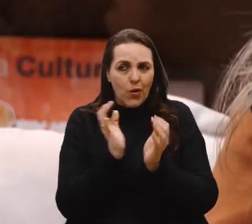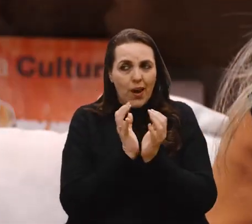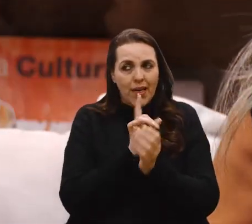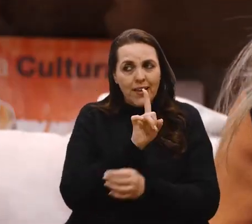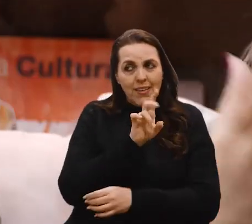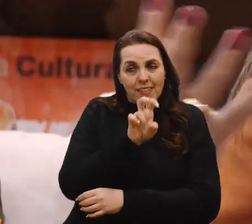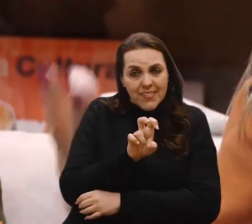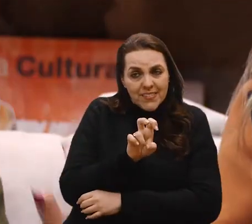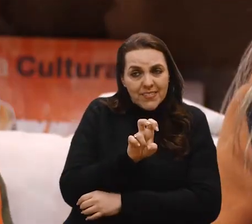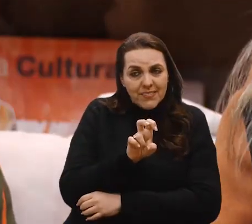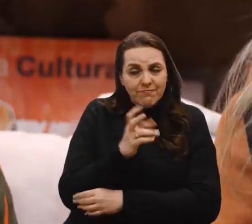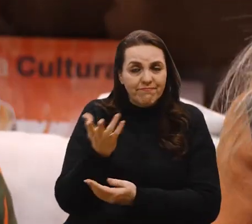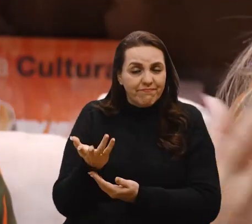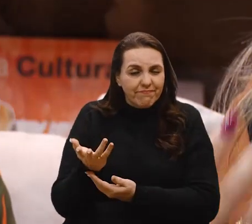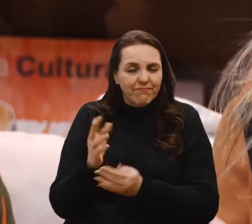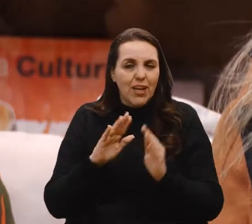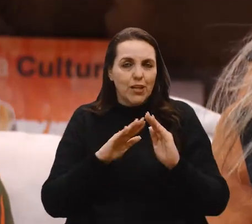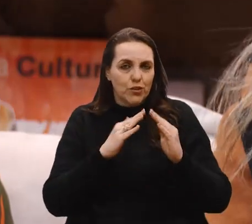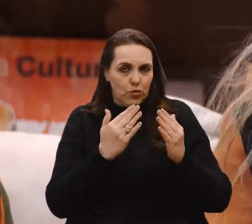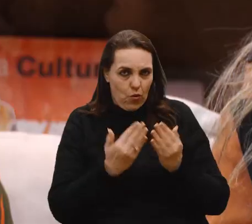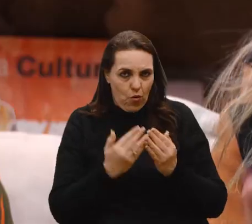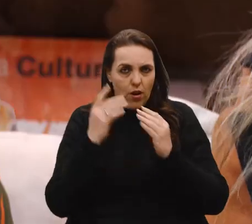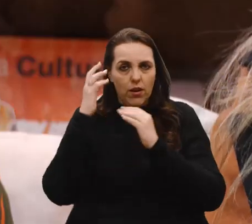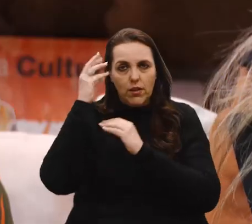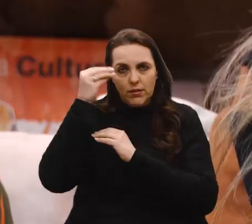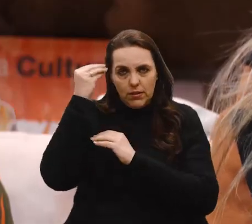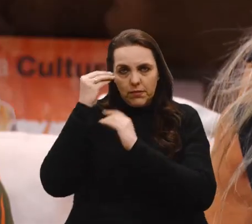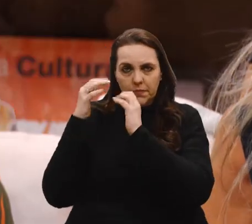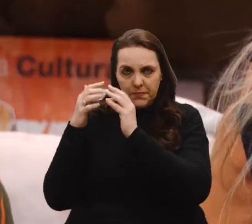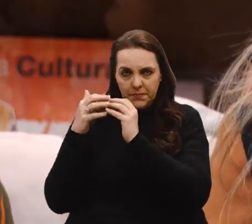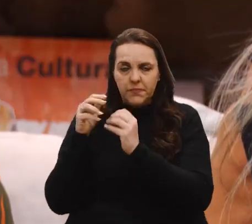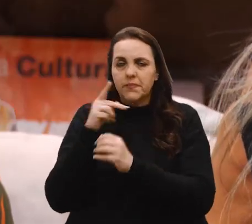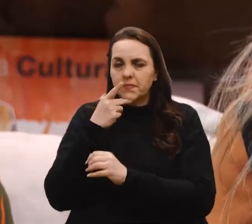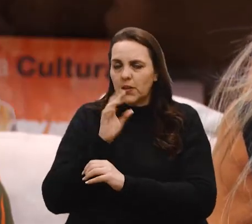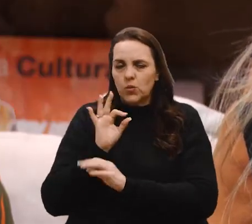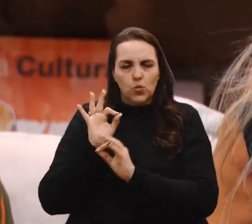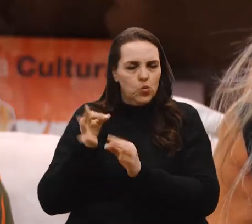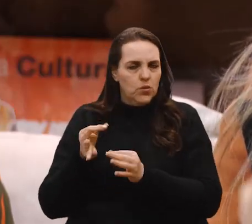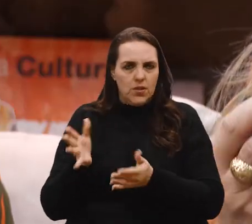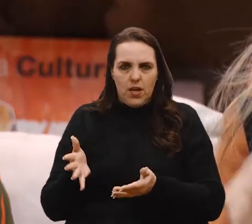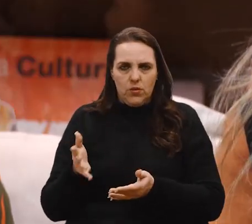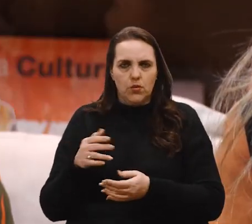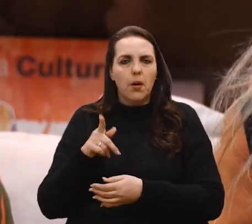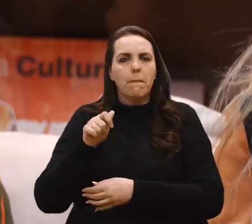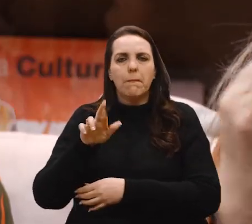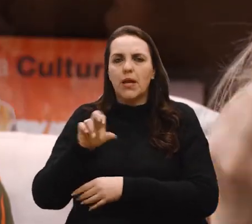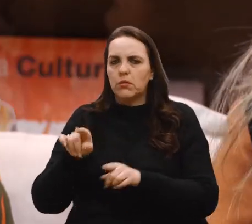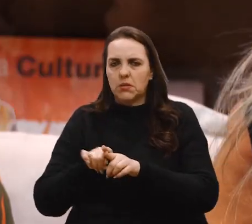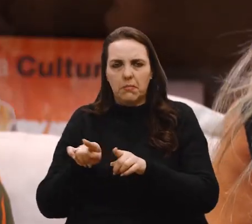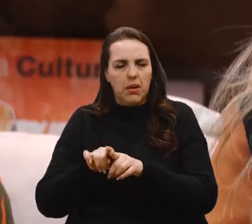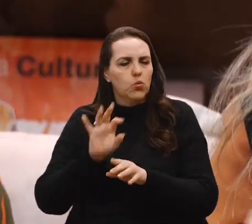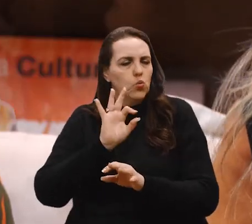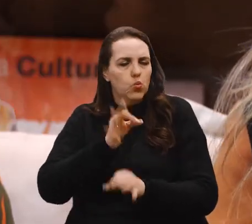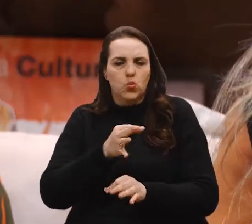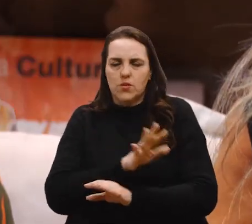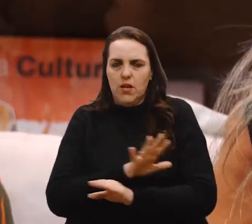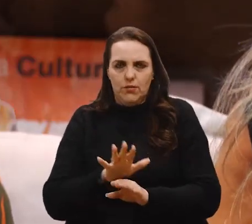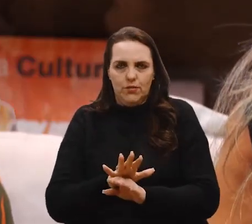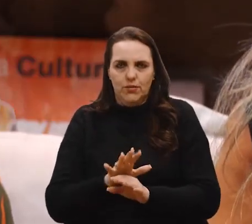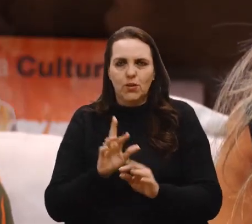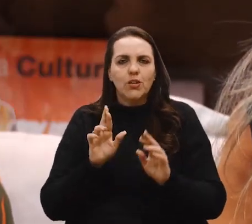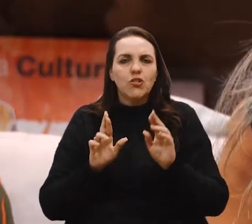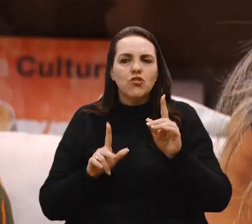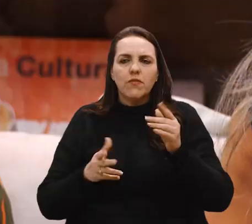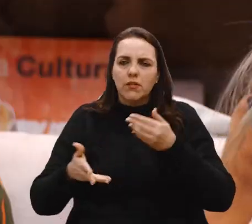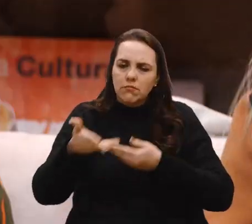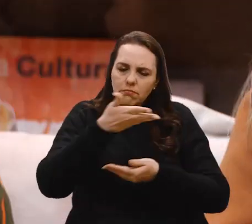O colégio, a neuropsicóloga e o próprio Pedro disse, não, vai dar tudo certo. E deu muito certo. sabe? Não tem essa diferença, né? Se